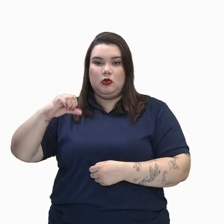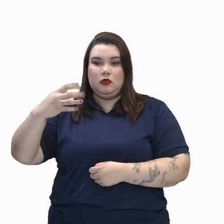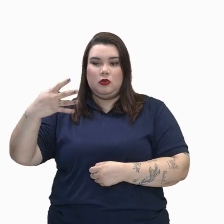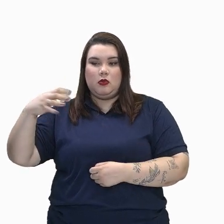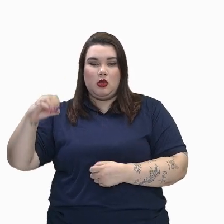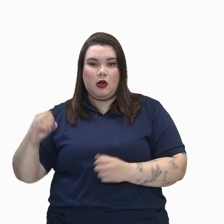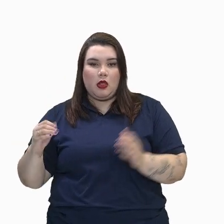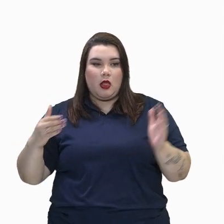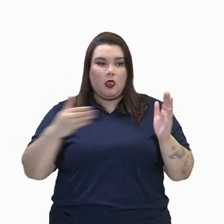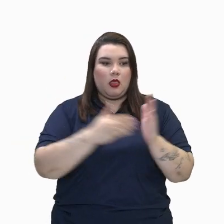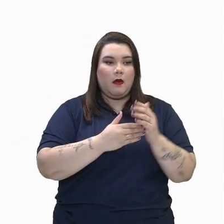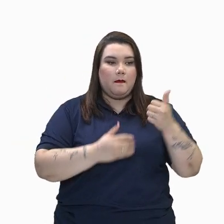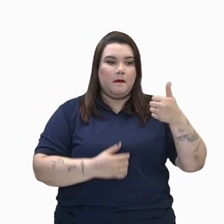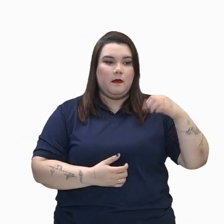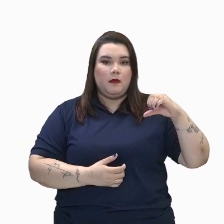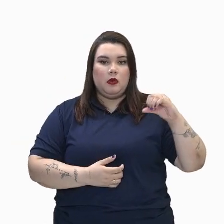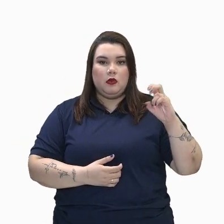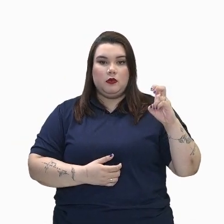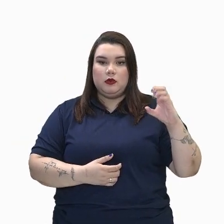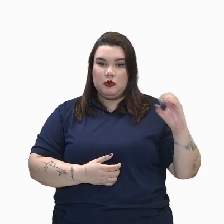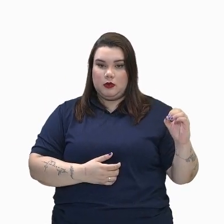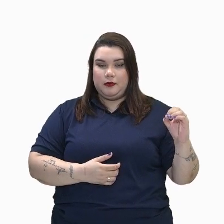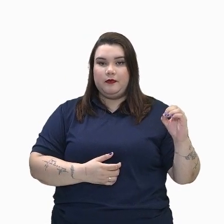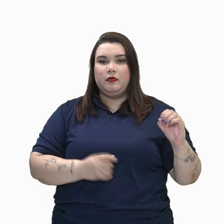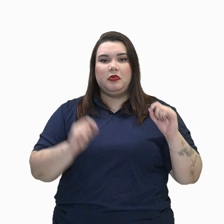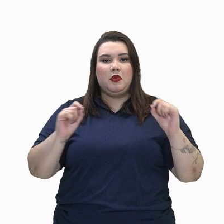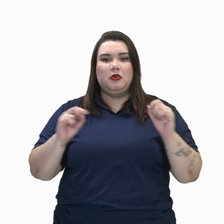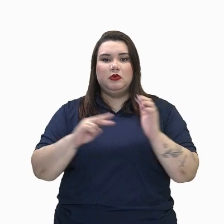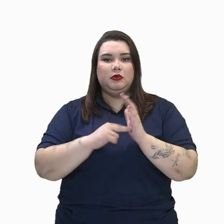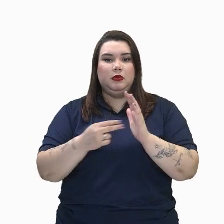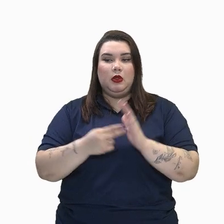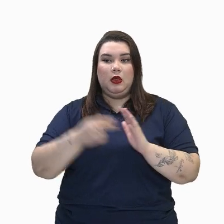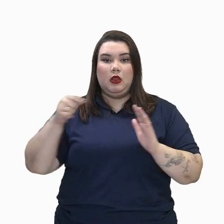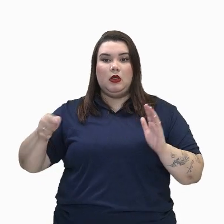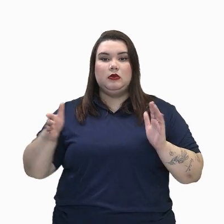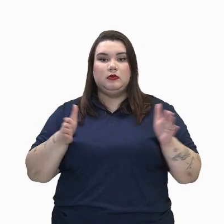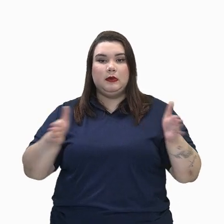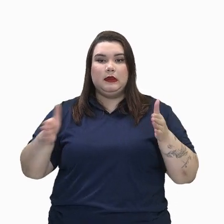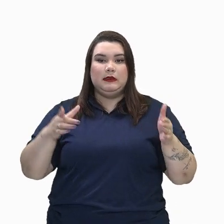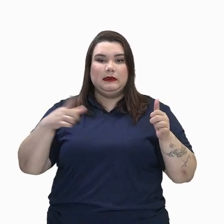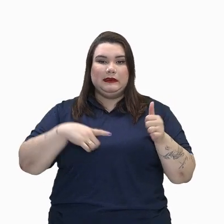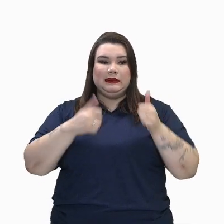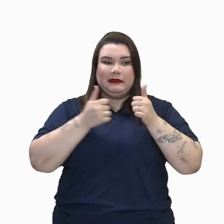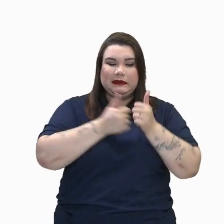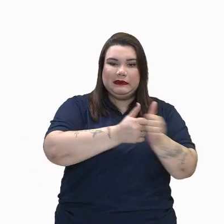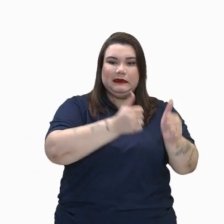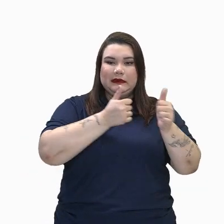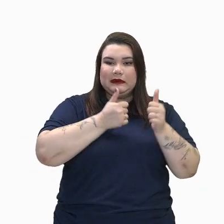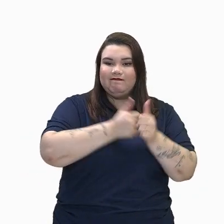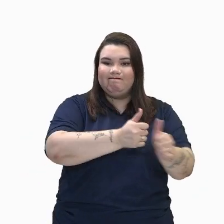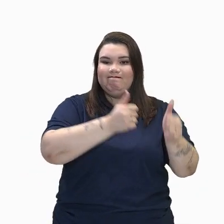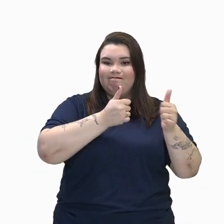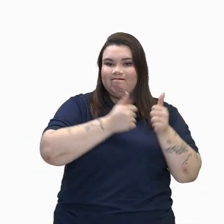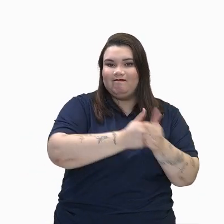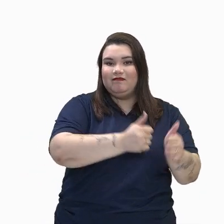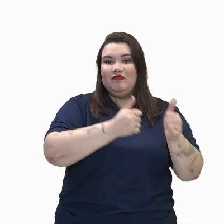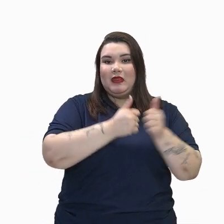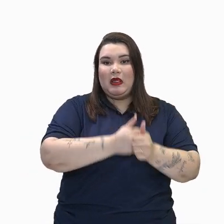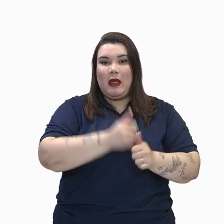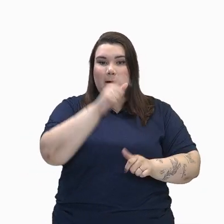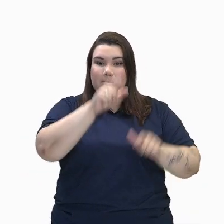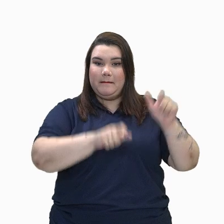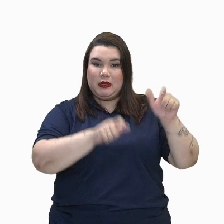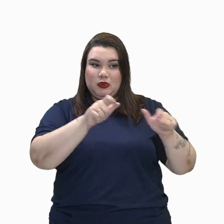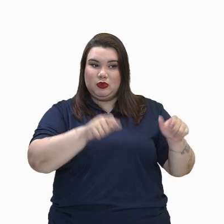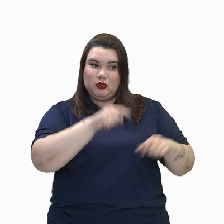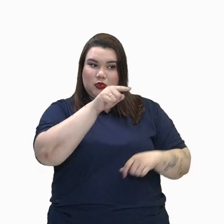1950. Mas o que foi o macartismo, afinal? Bom, durante esse período, houve uma intensa perseguição